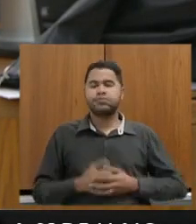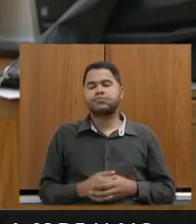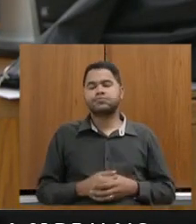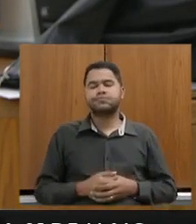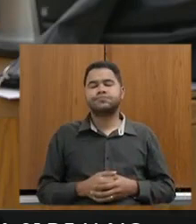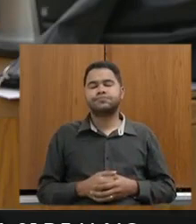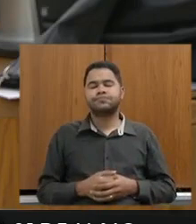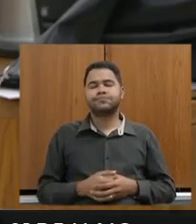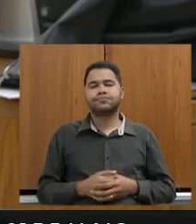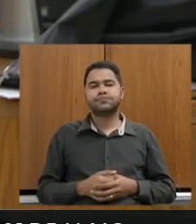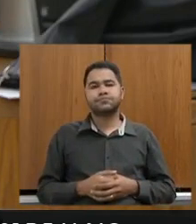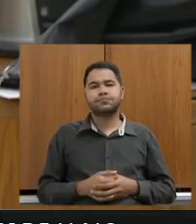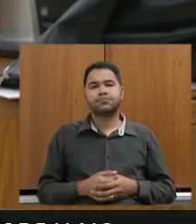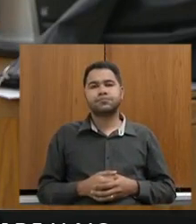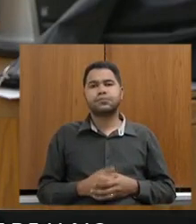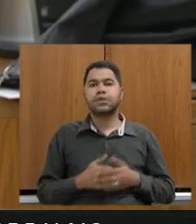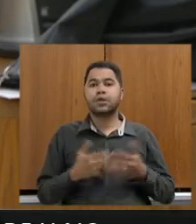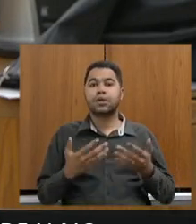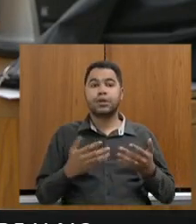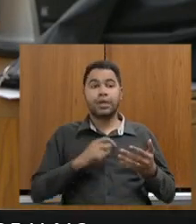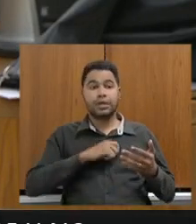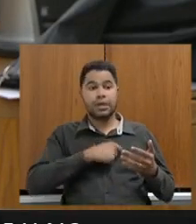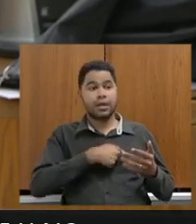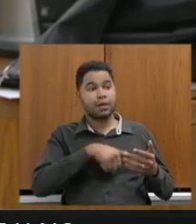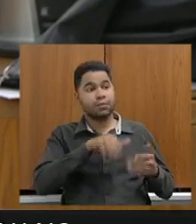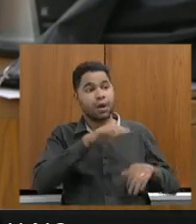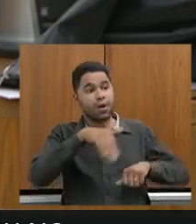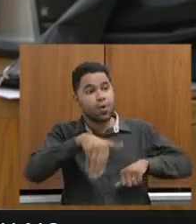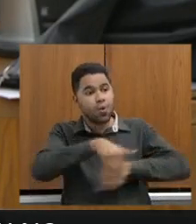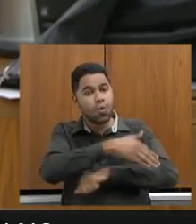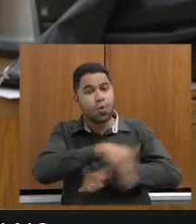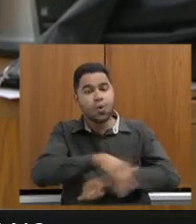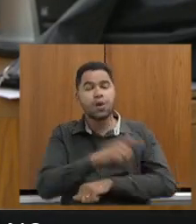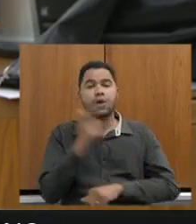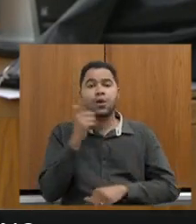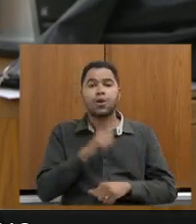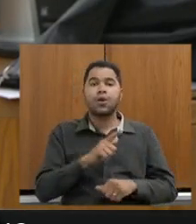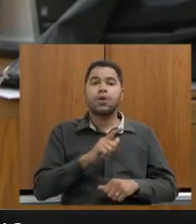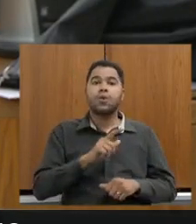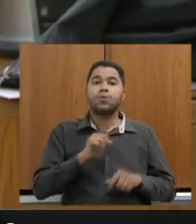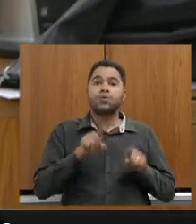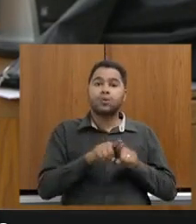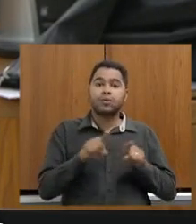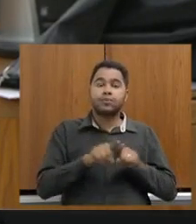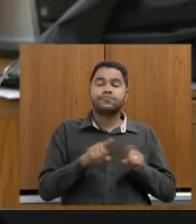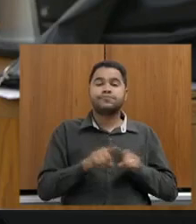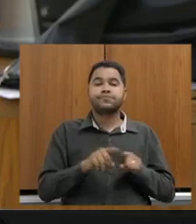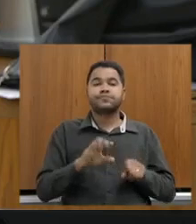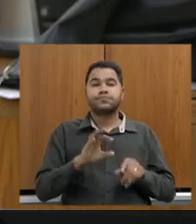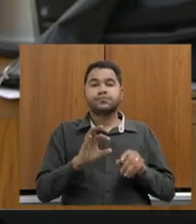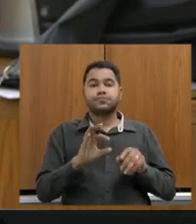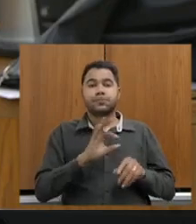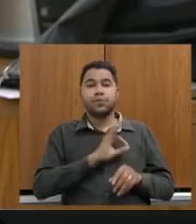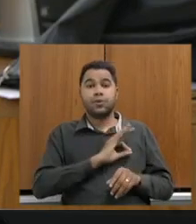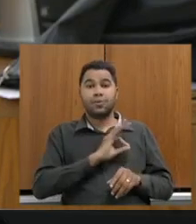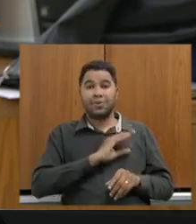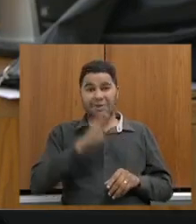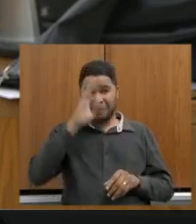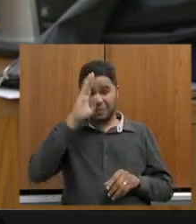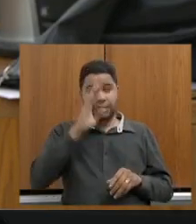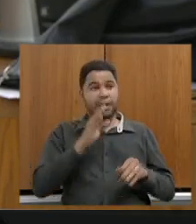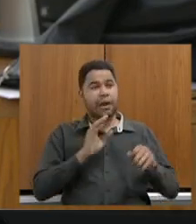então assim até mais alegados na rua você faz com que os policiais militares não tenho que atravessar grandes distâncias